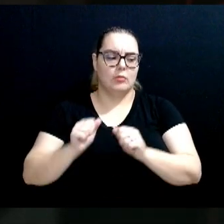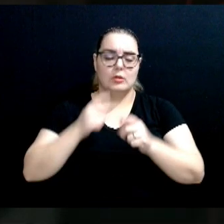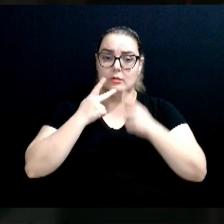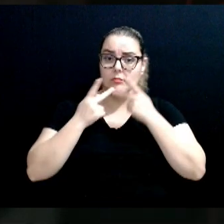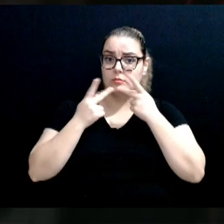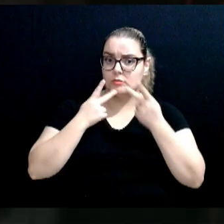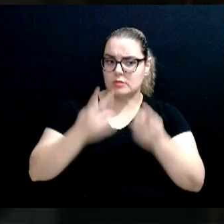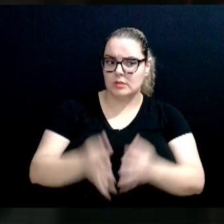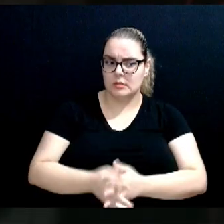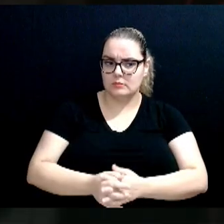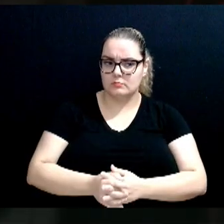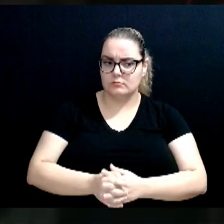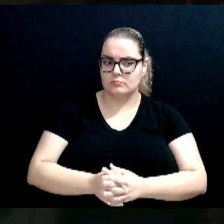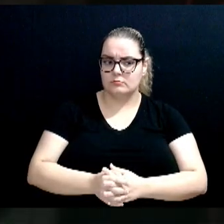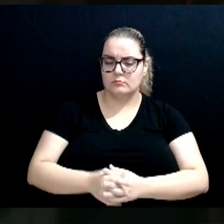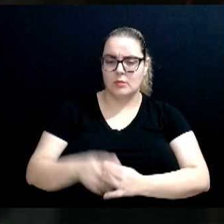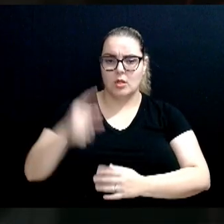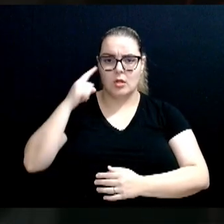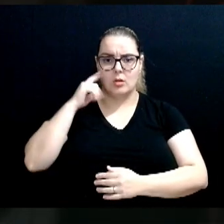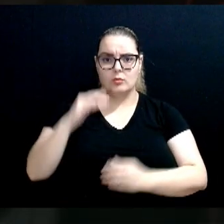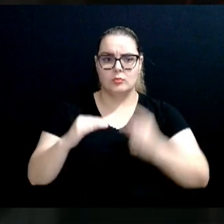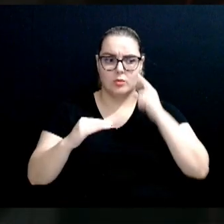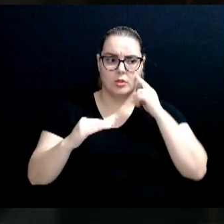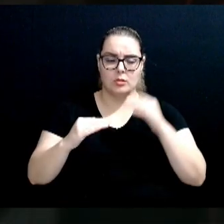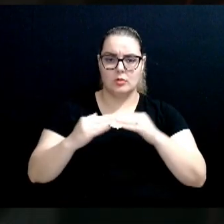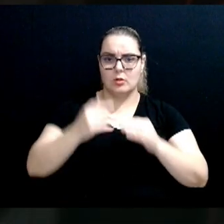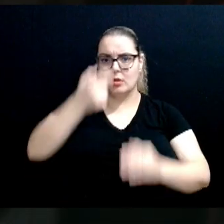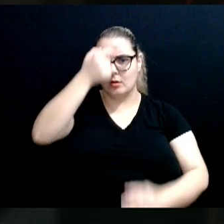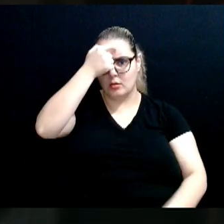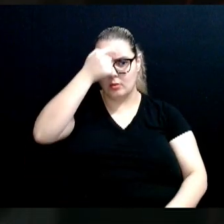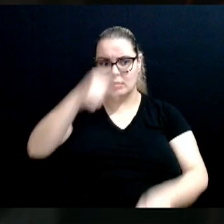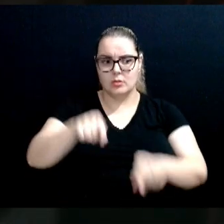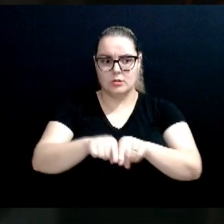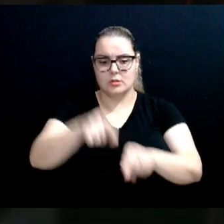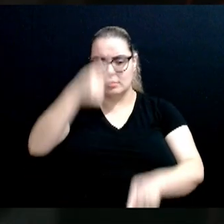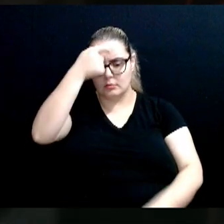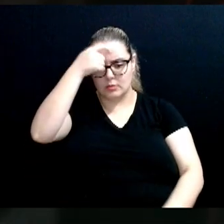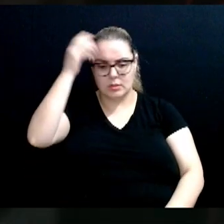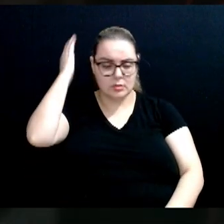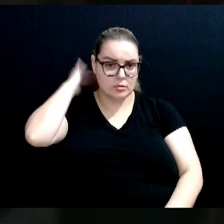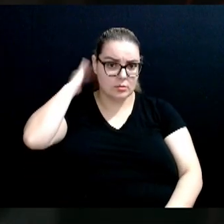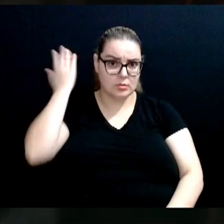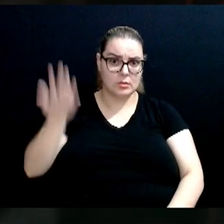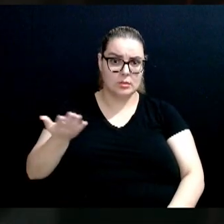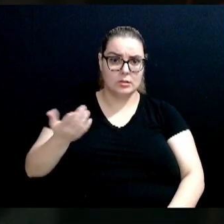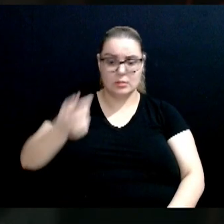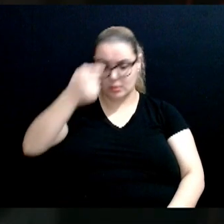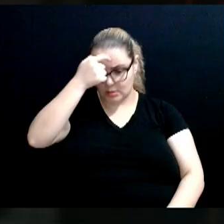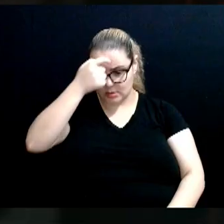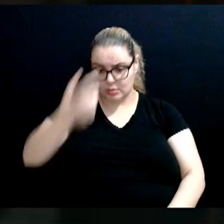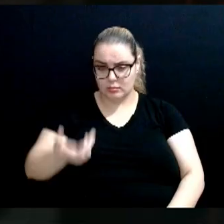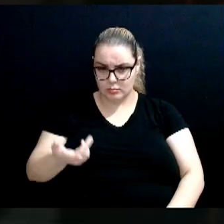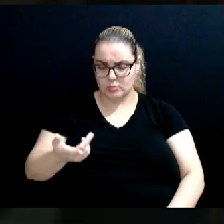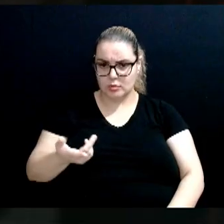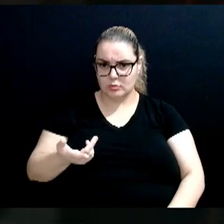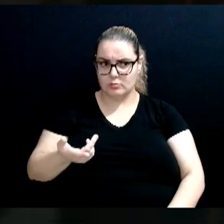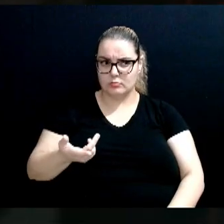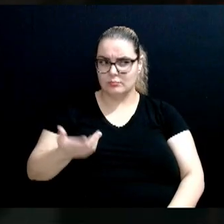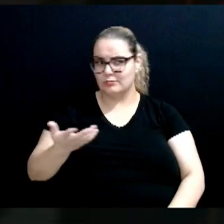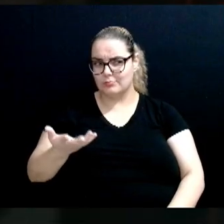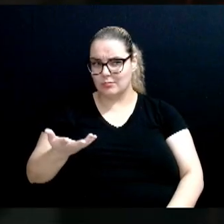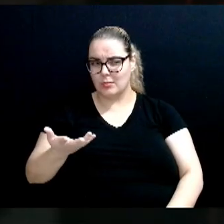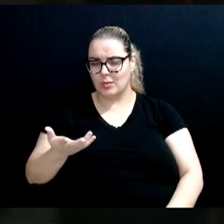um alinhamento sobre consciente, subconsciente e consciente. Isso isso